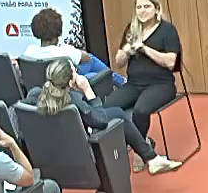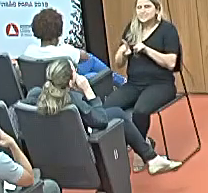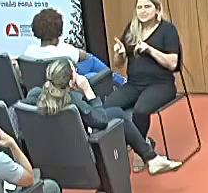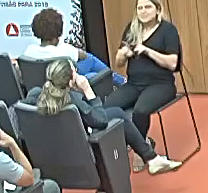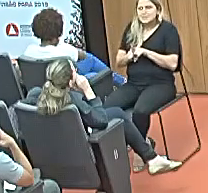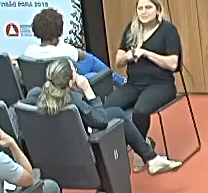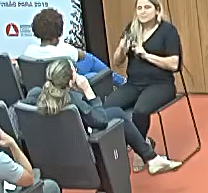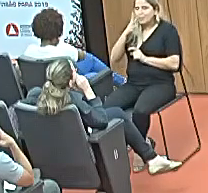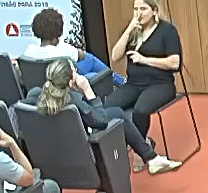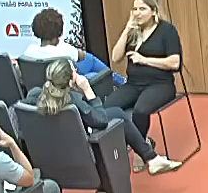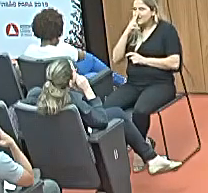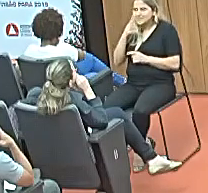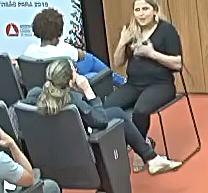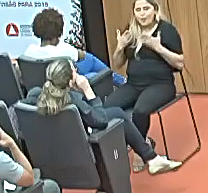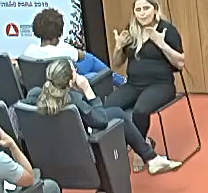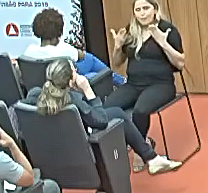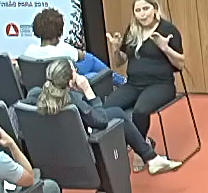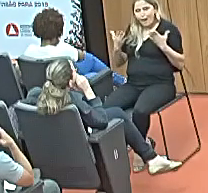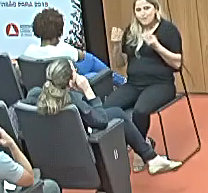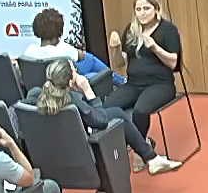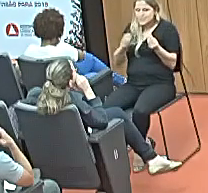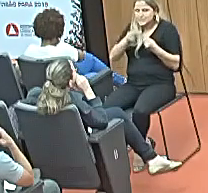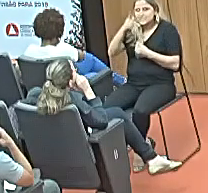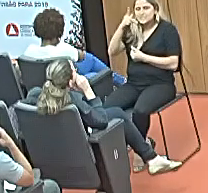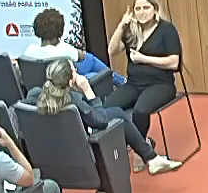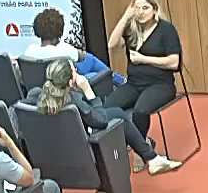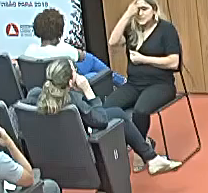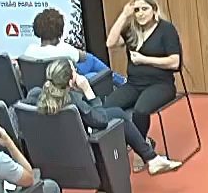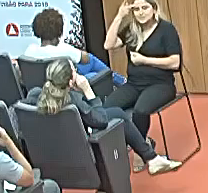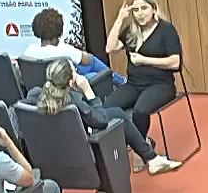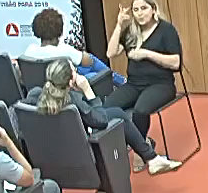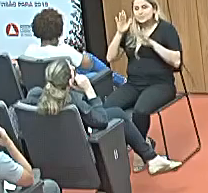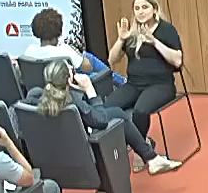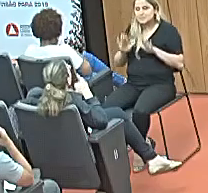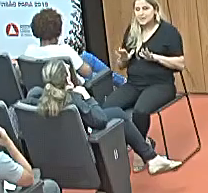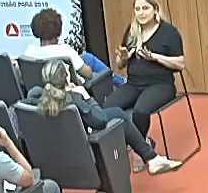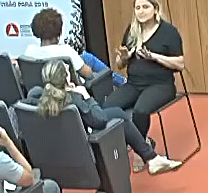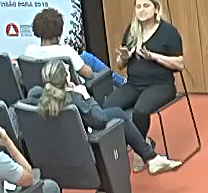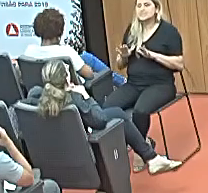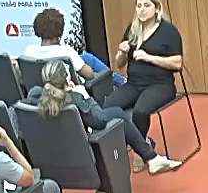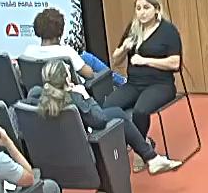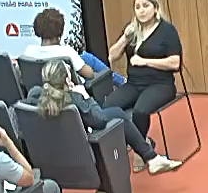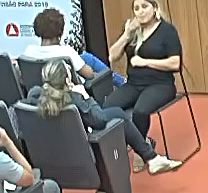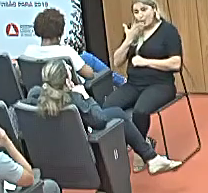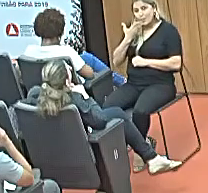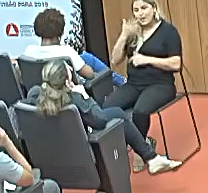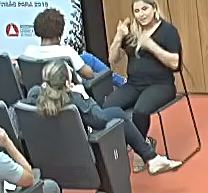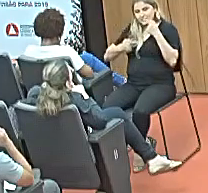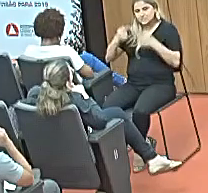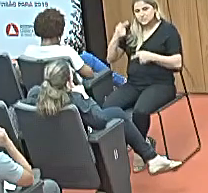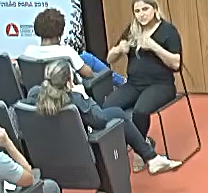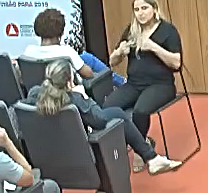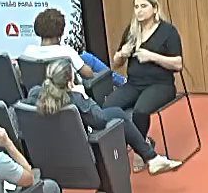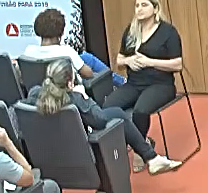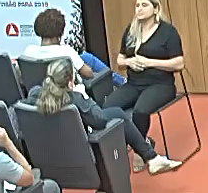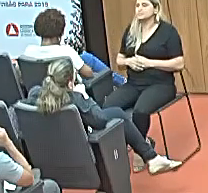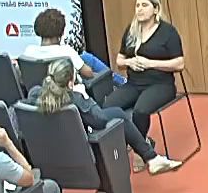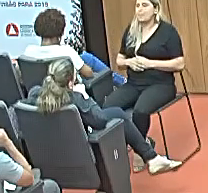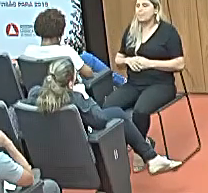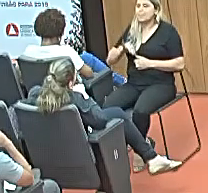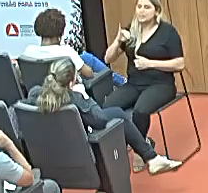apesar do número de membros participantes foi uma discussão bastante convergente né e